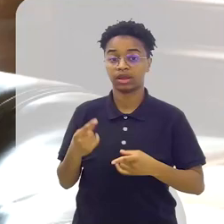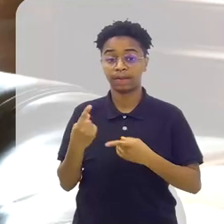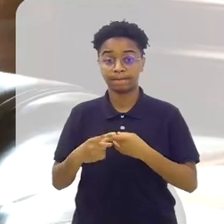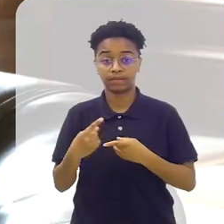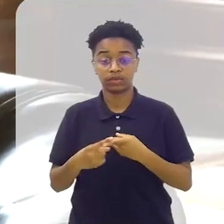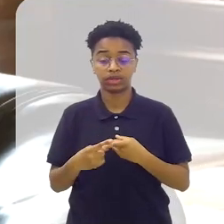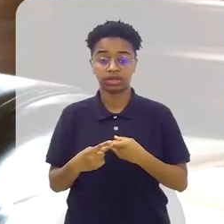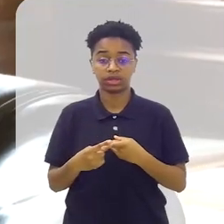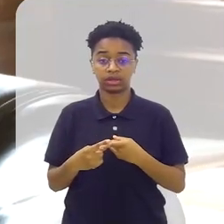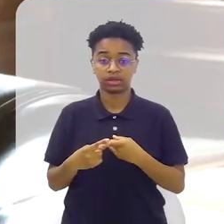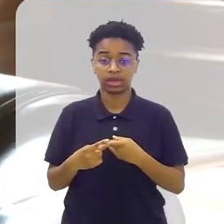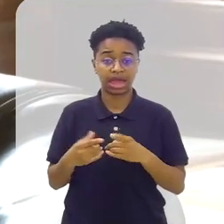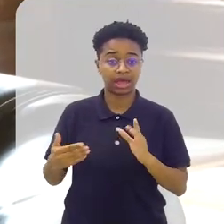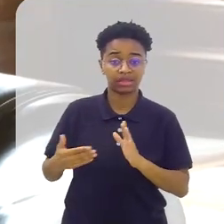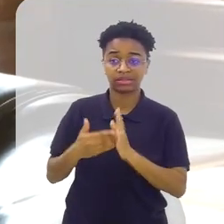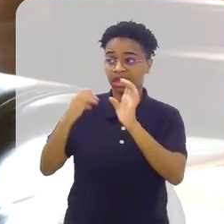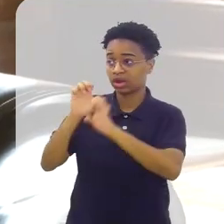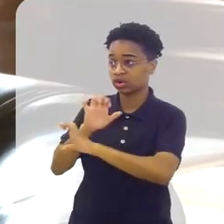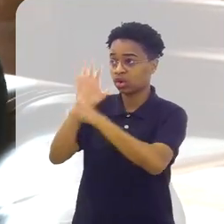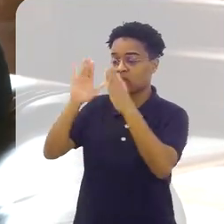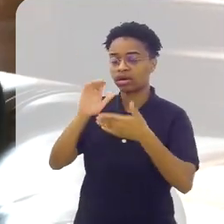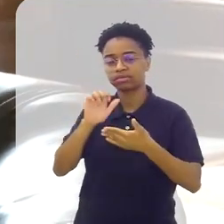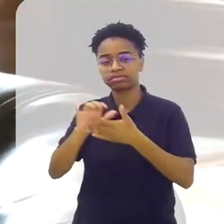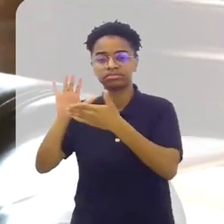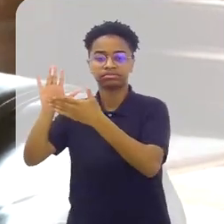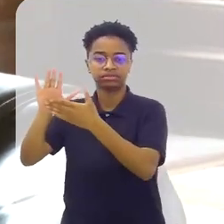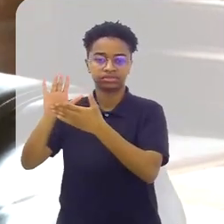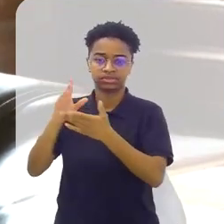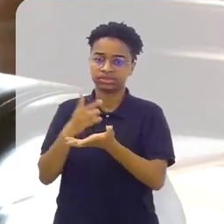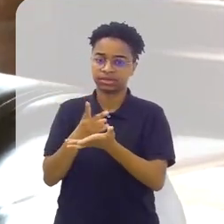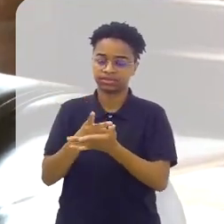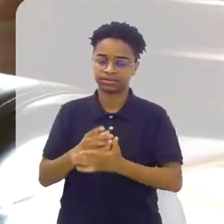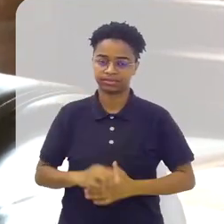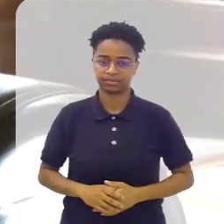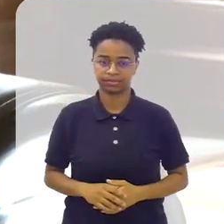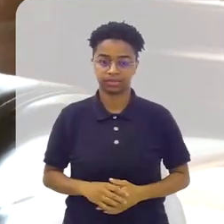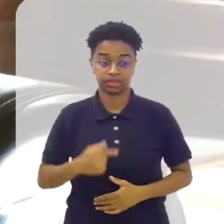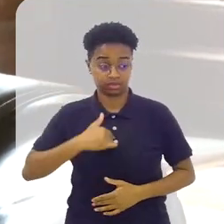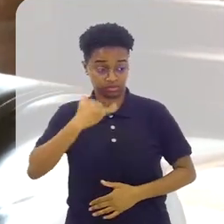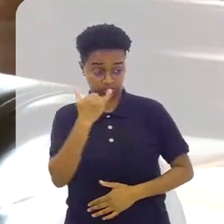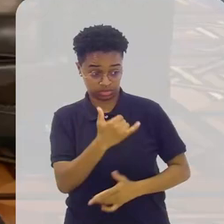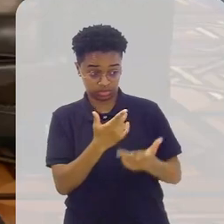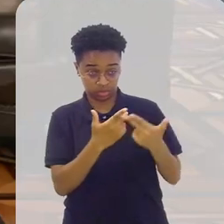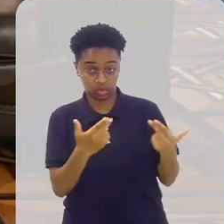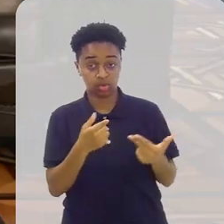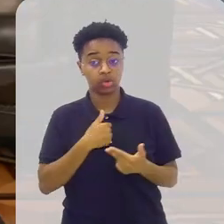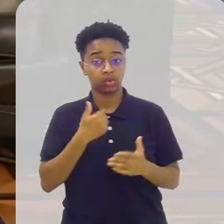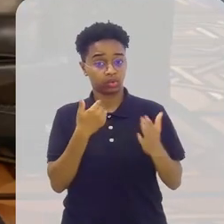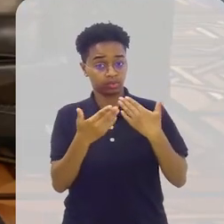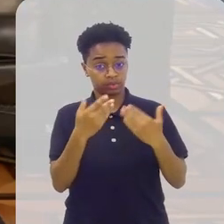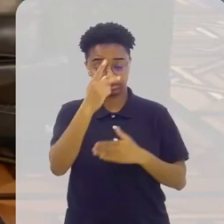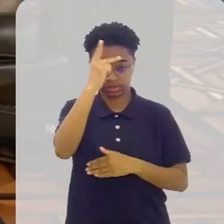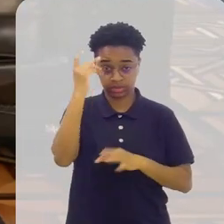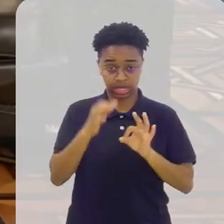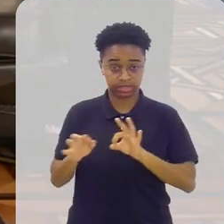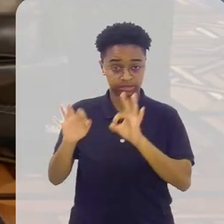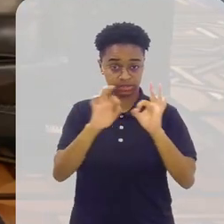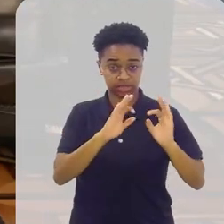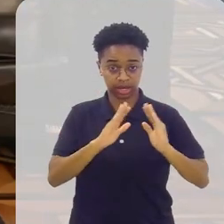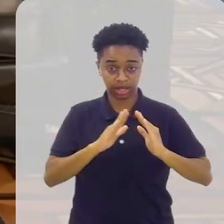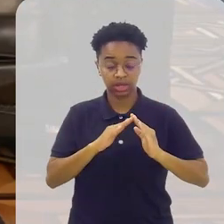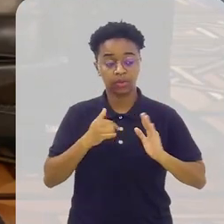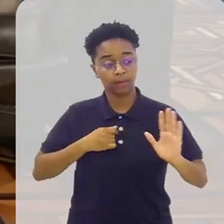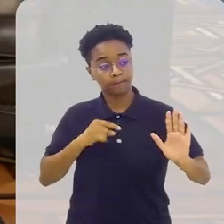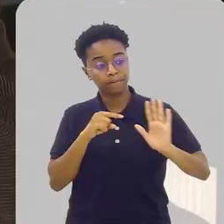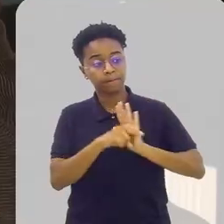em frente porque é daqui até agora adorando e exaltando eu vou te dizer uma coisa Andressa deixa eu falar aqui